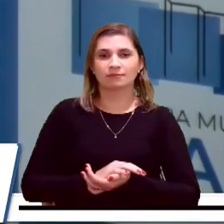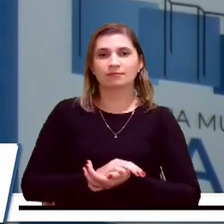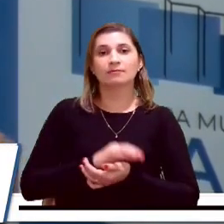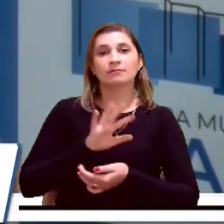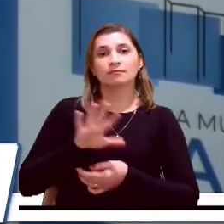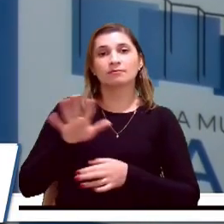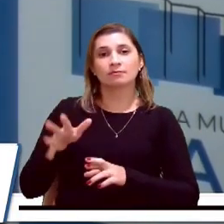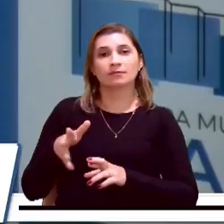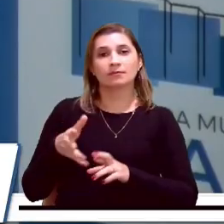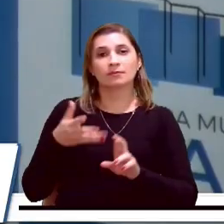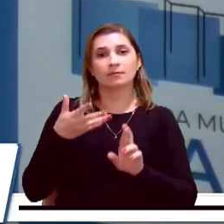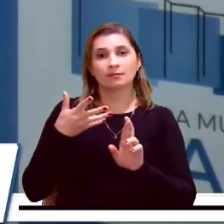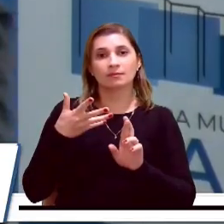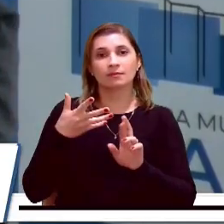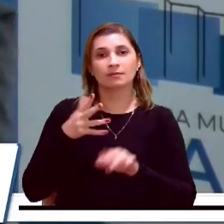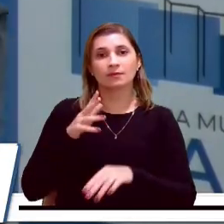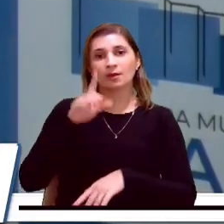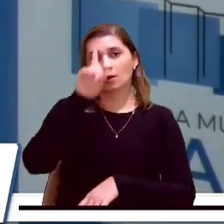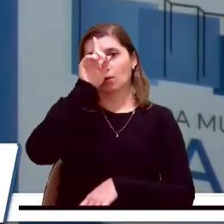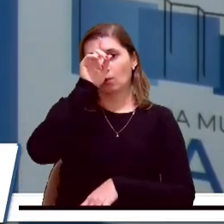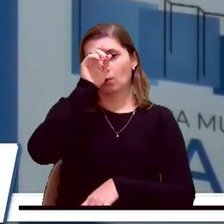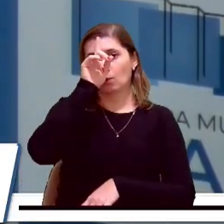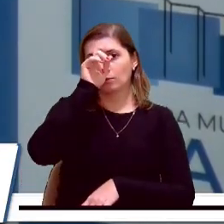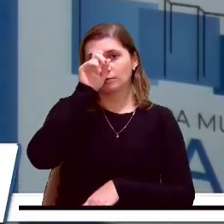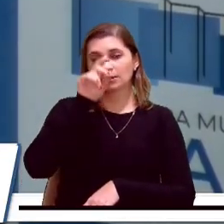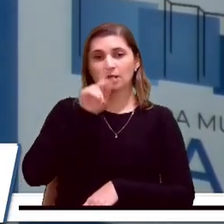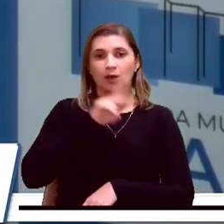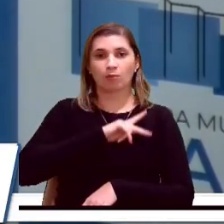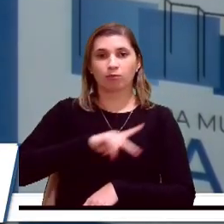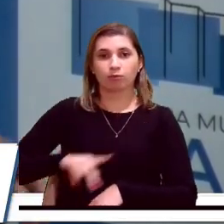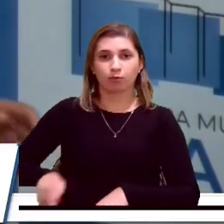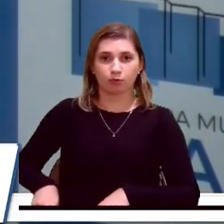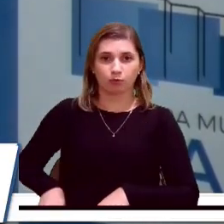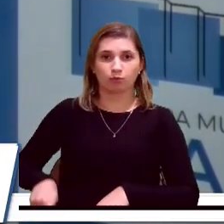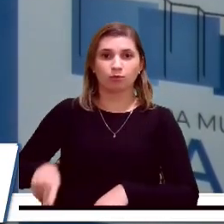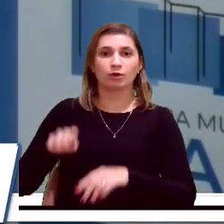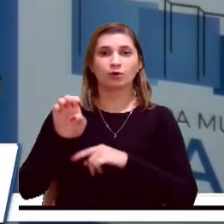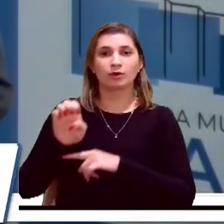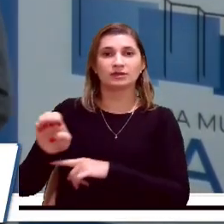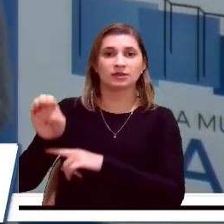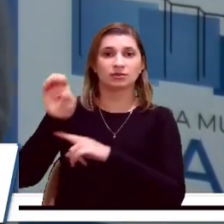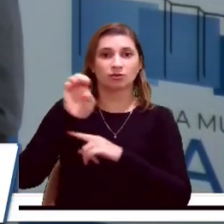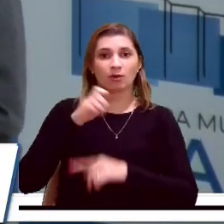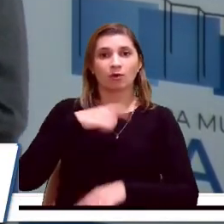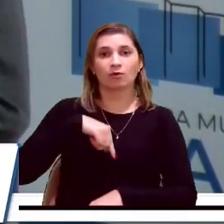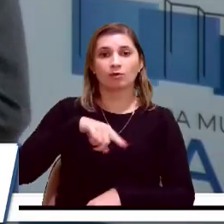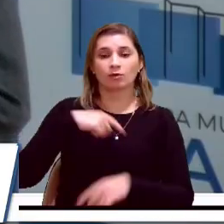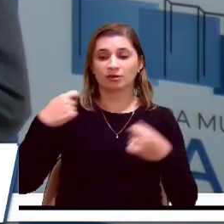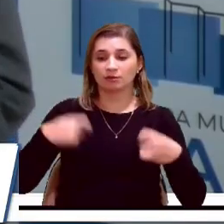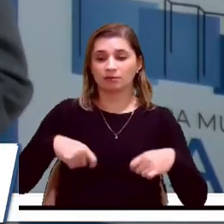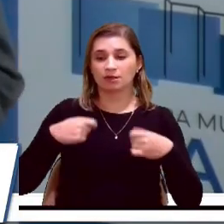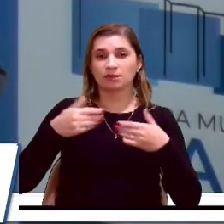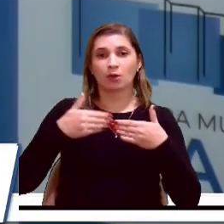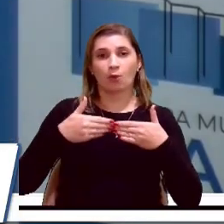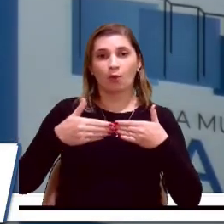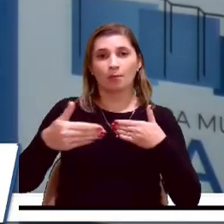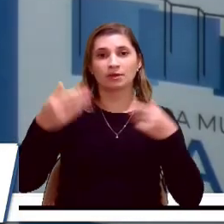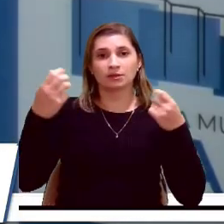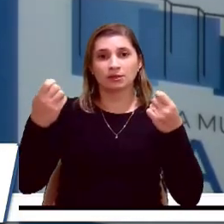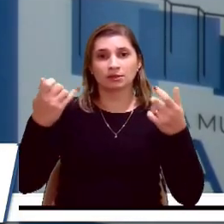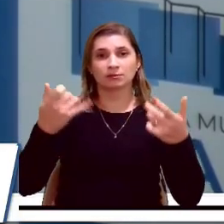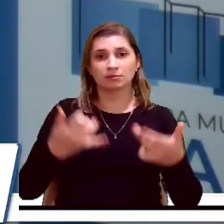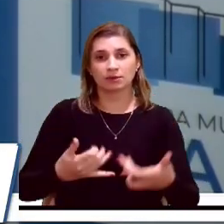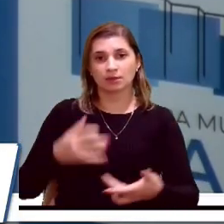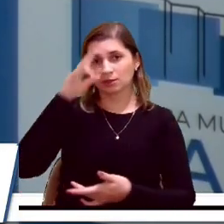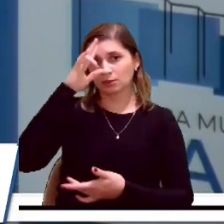Referente ao hospital público estadual, nós temos que começar contando a história, porque foi